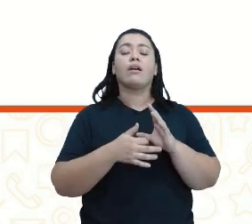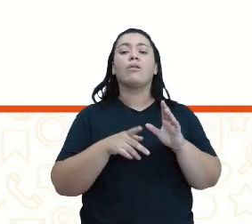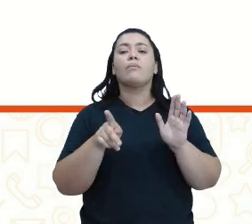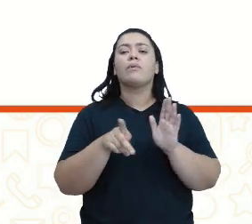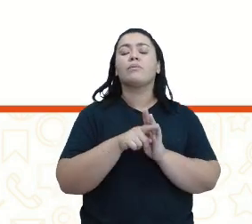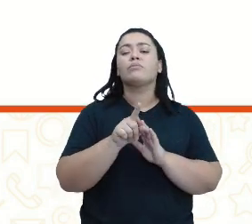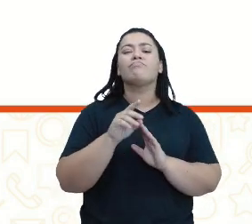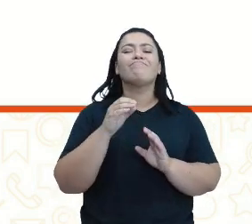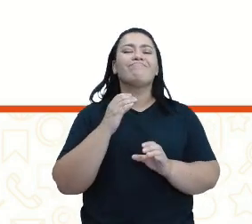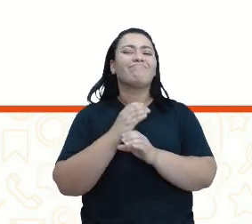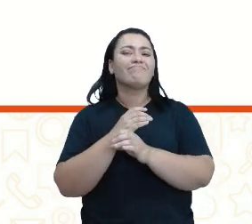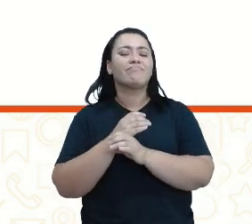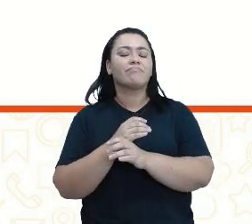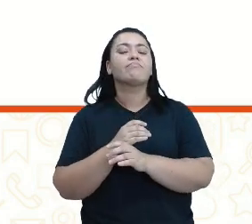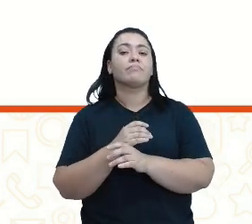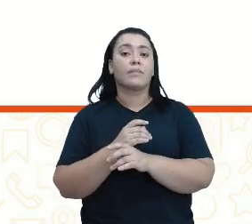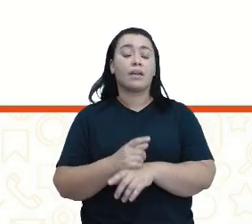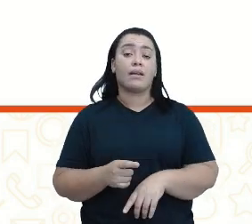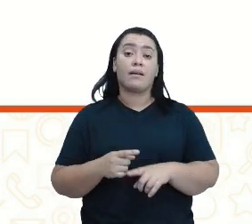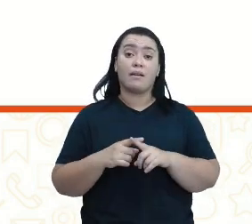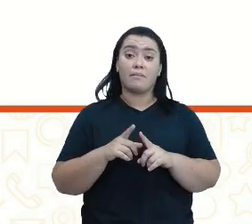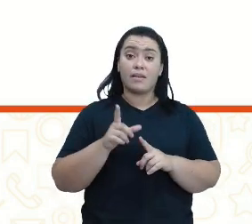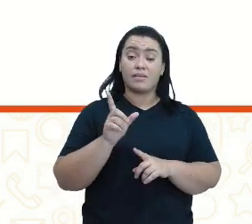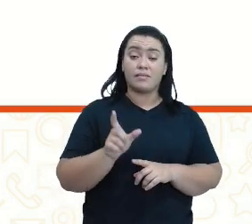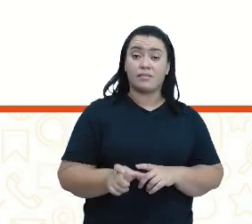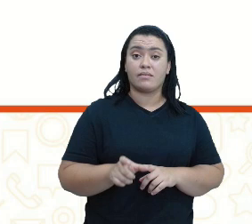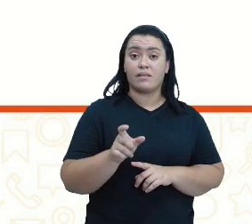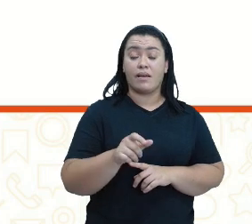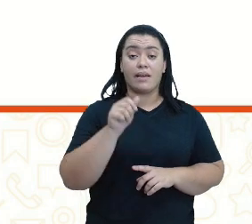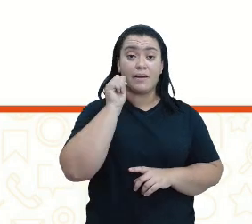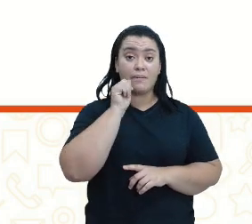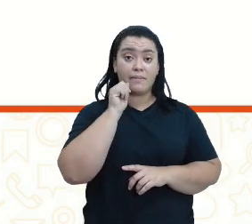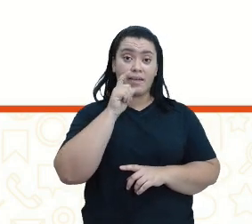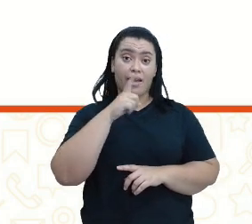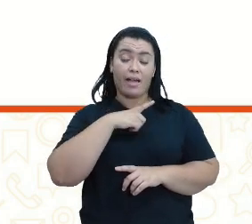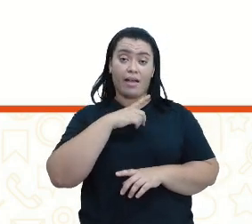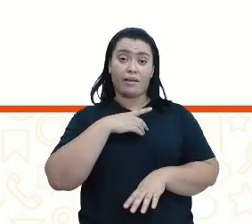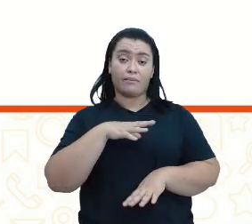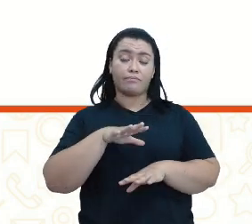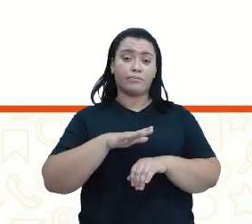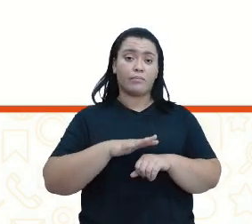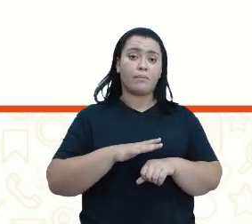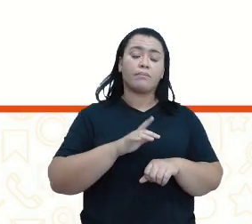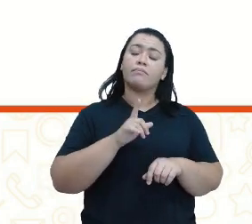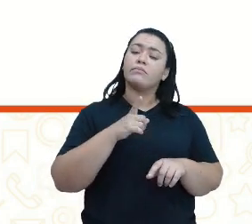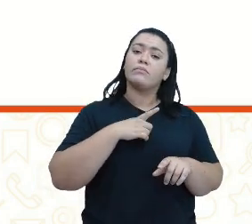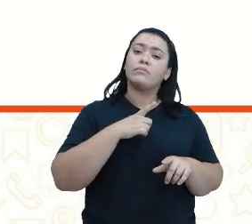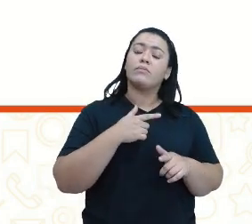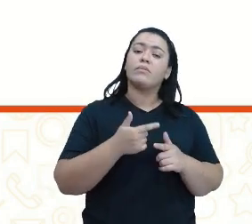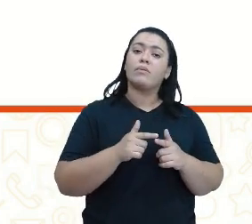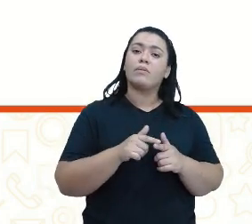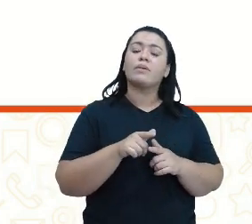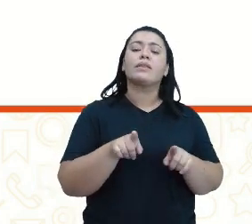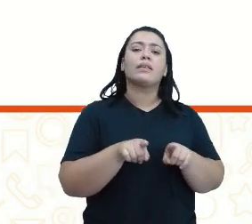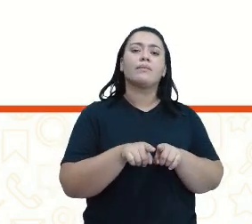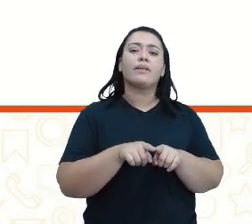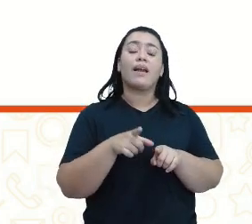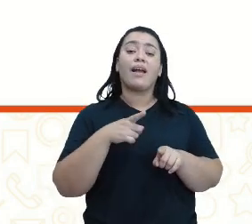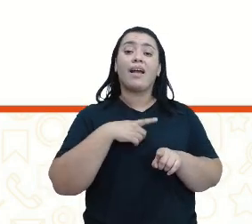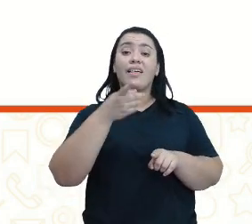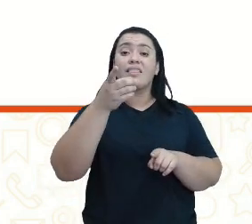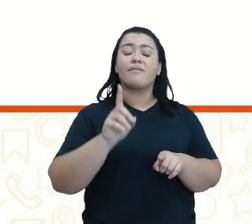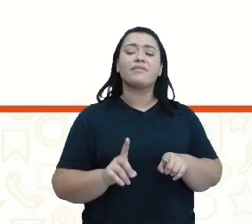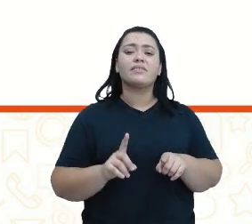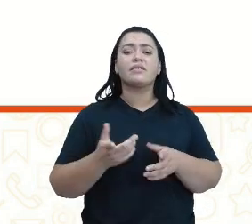também essa criança, essa pessoa que apresenta essa síndrome, ela também pode apresentar uma